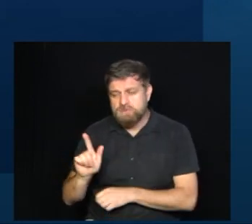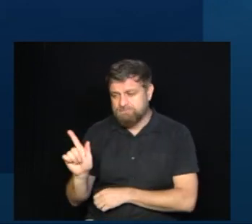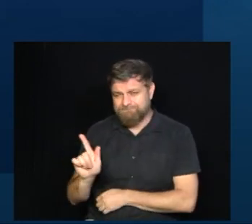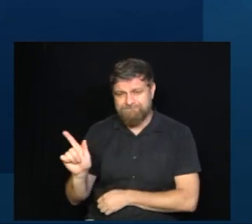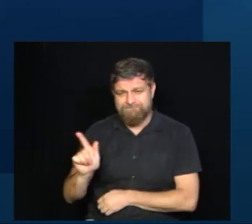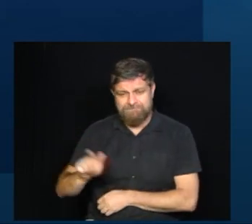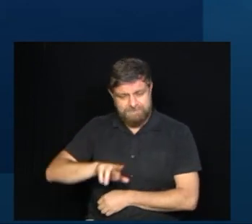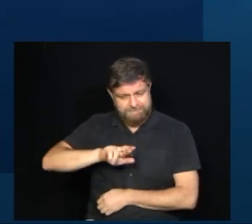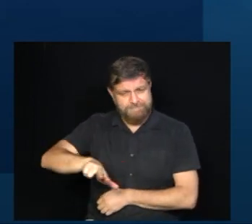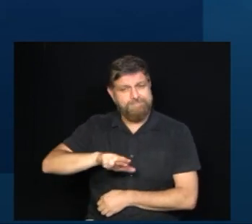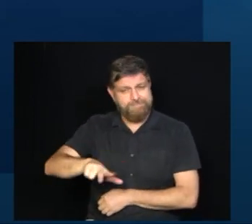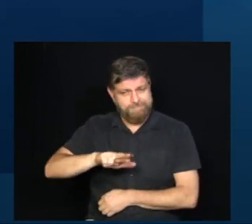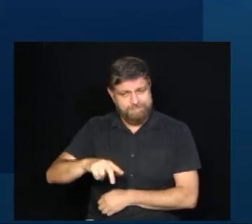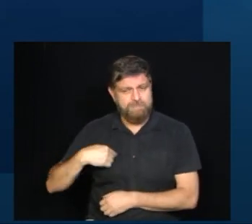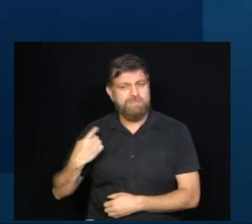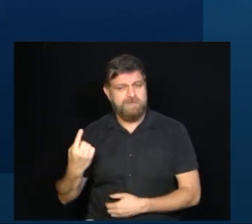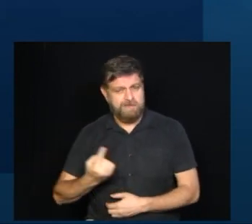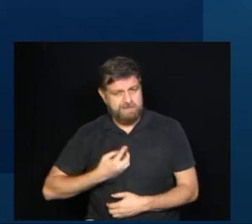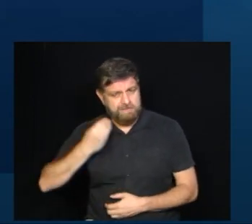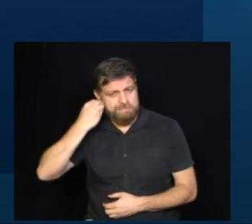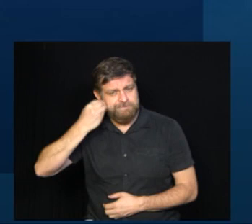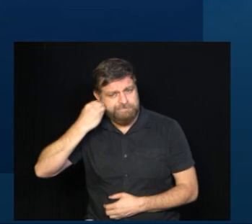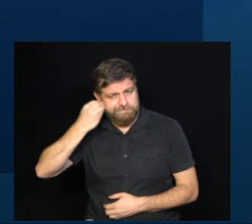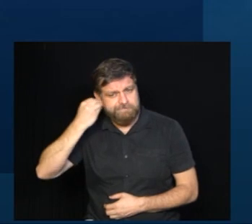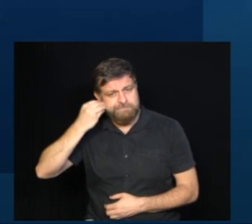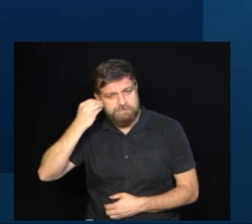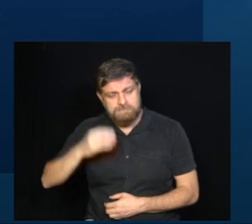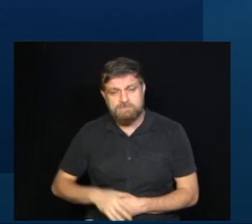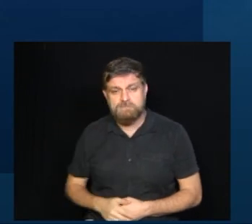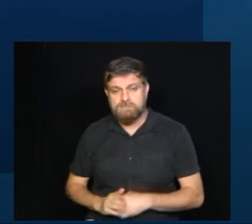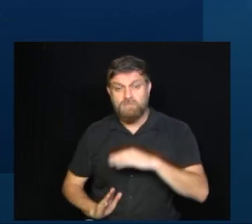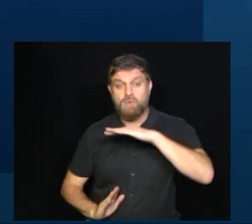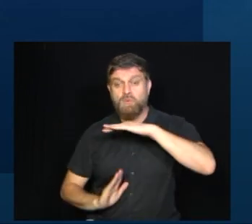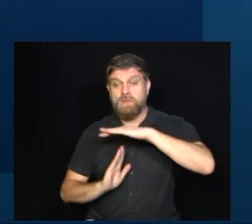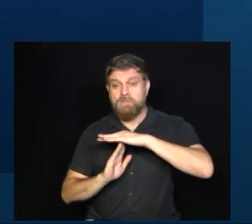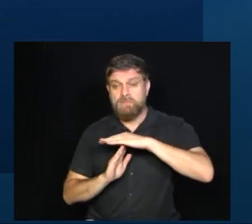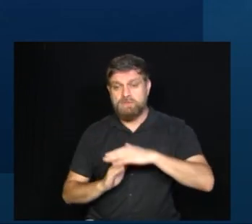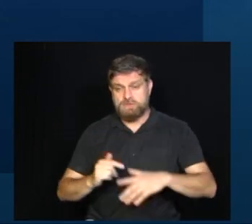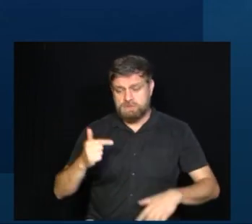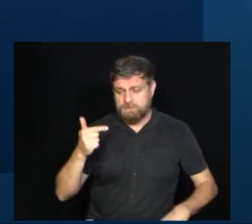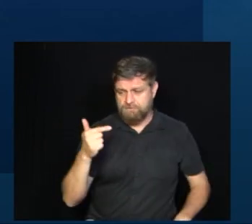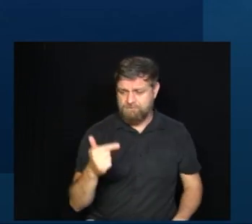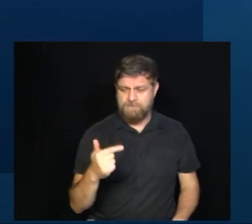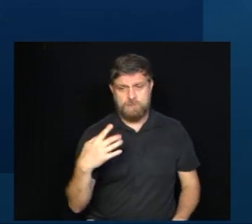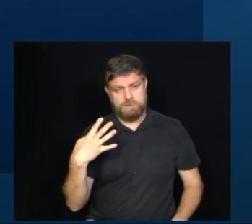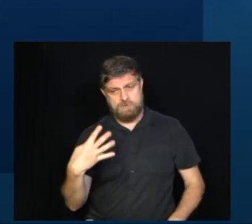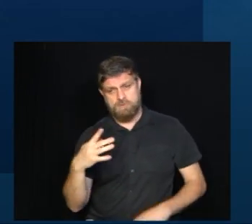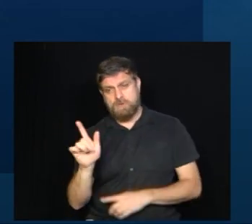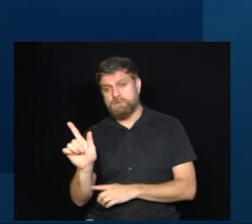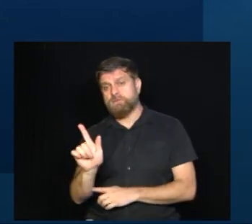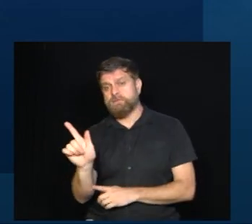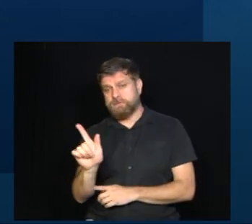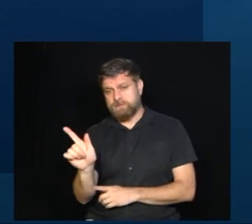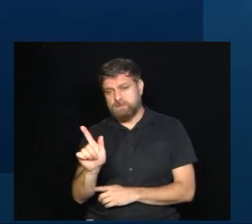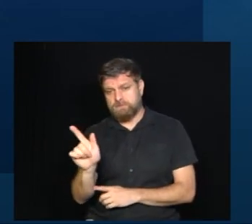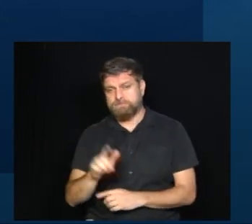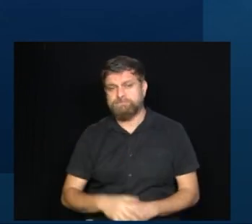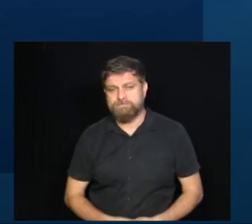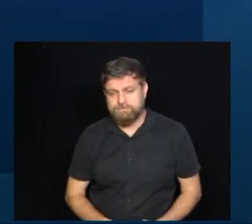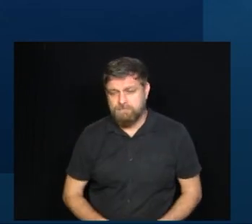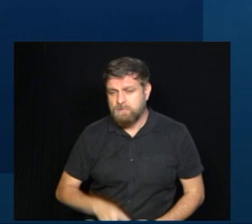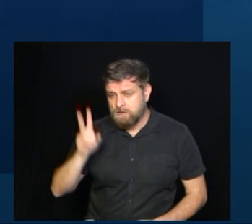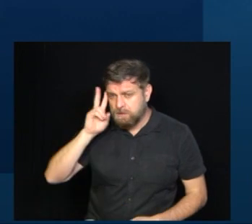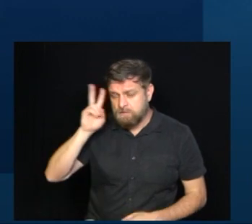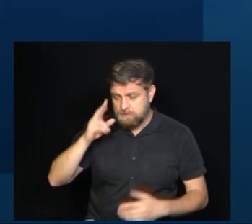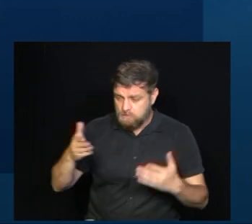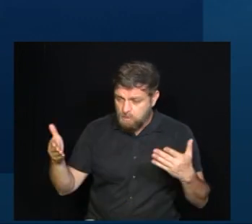bem diferente daquilo que nós estamos vivendo, e a máxima podendo chegar aos 24 graus. Lembrando